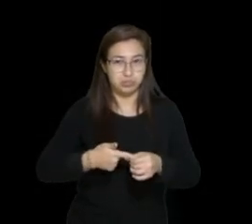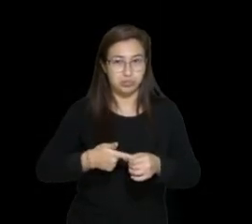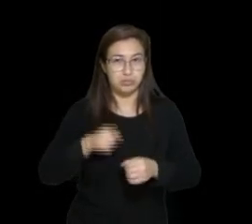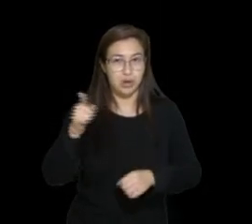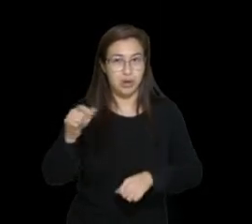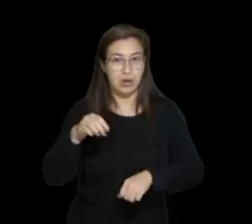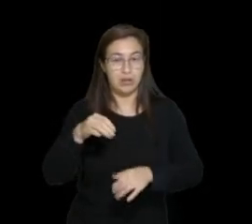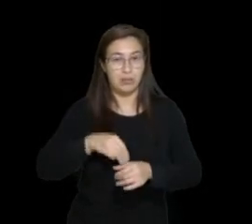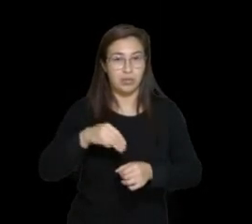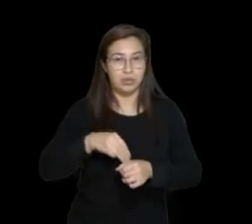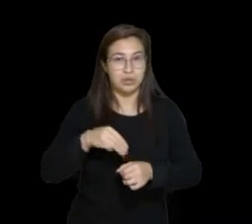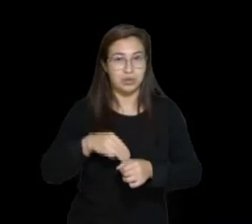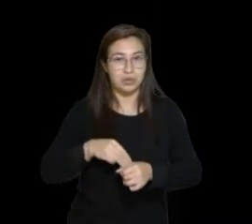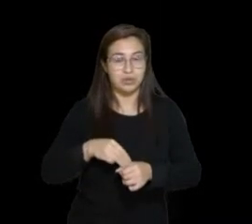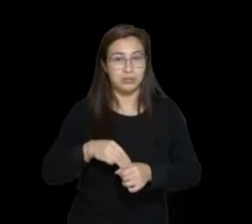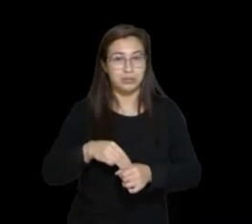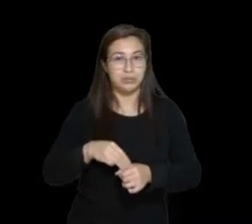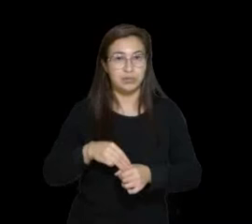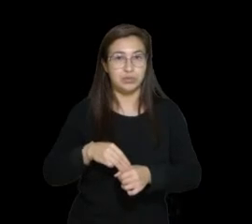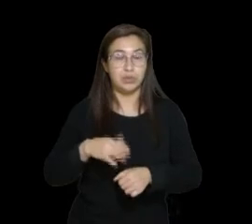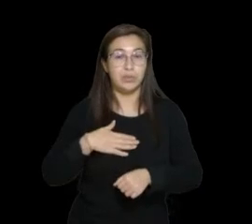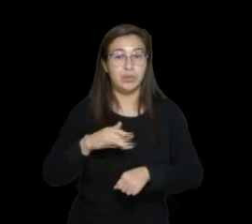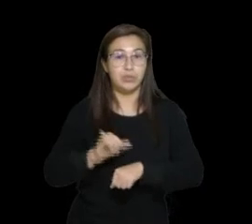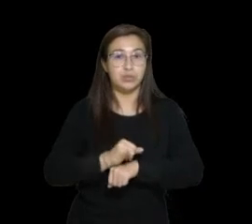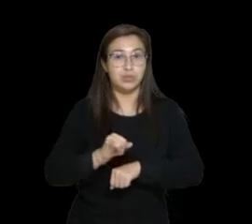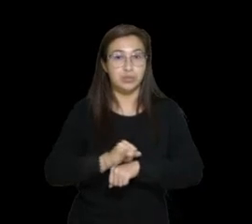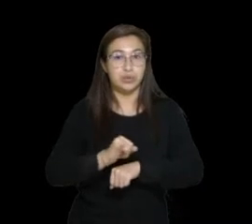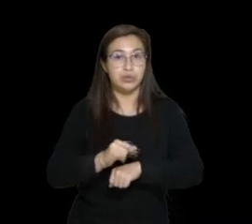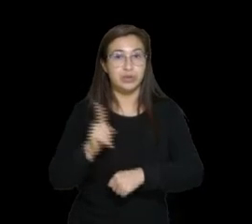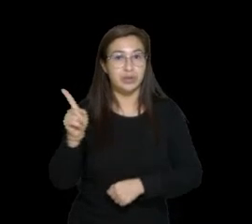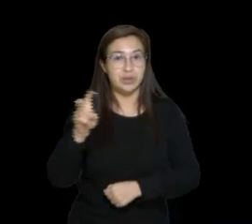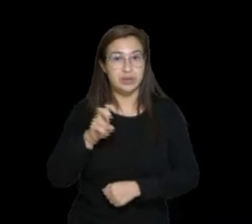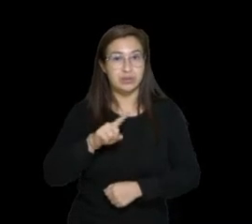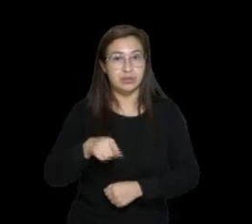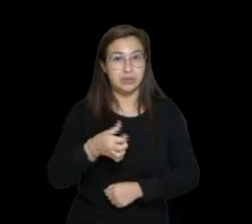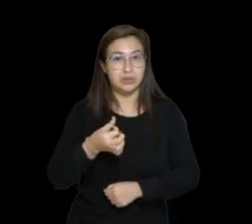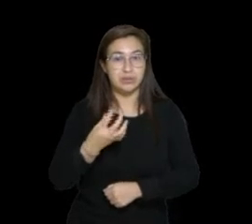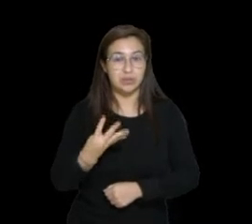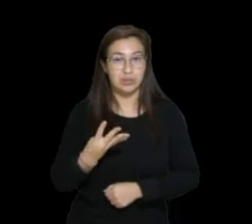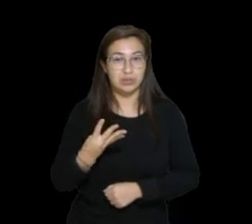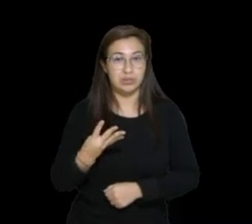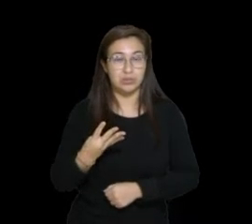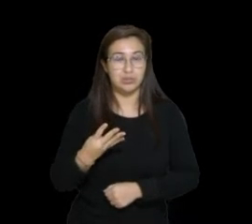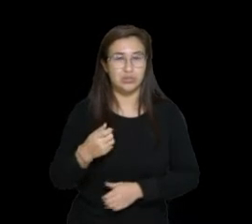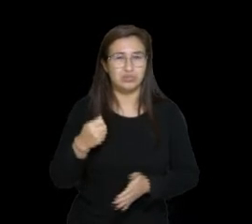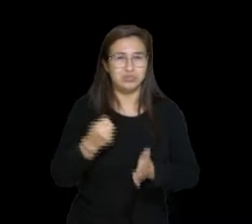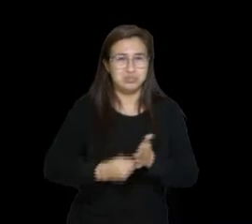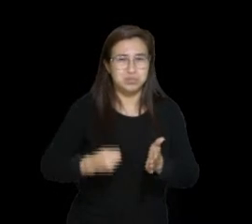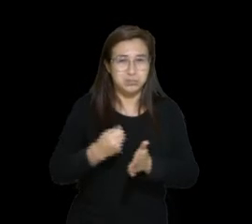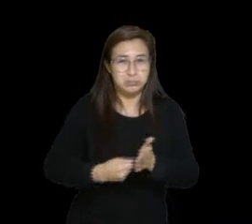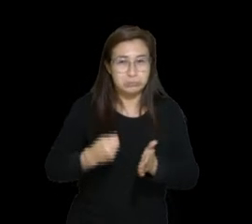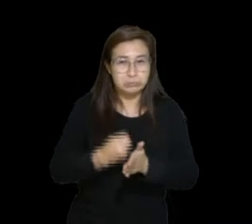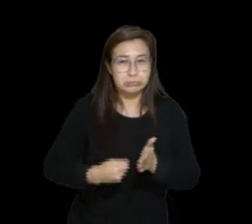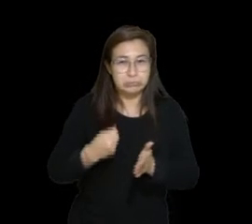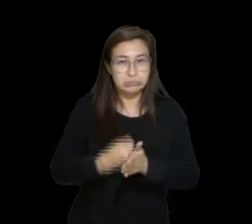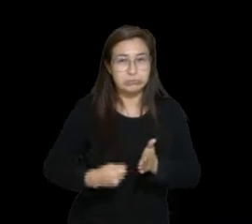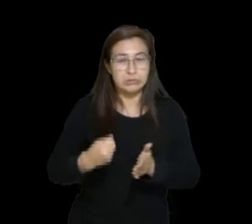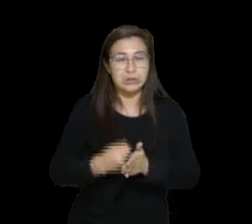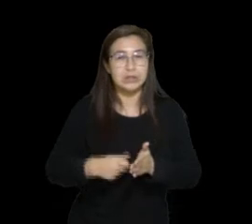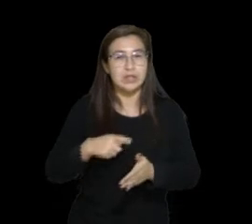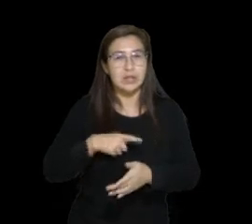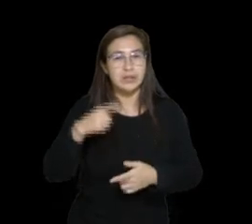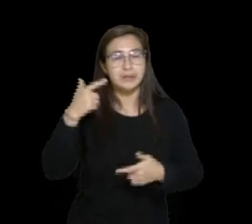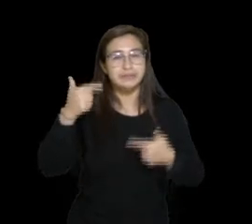as cinco reais e 64 centavos depois de tanta luta tanto a labuta depois de